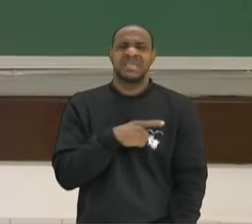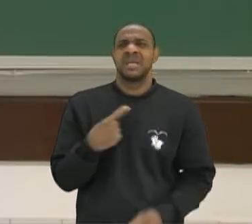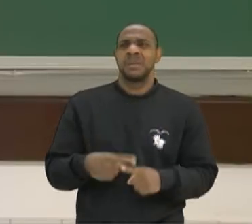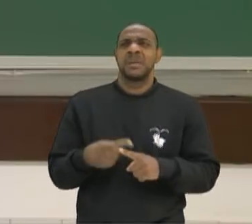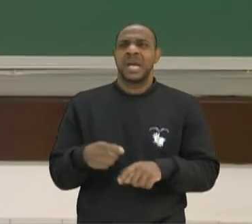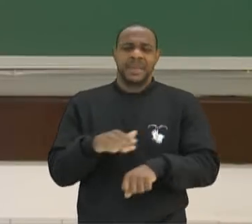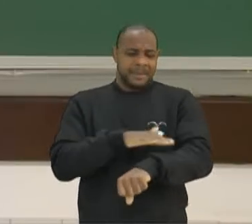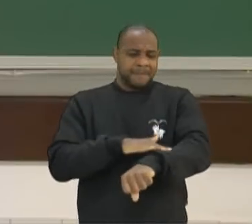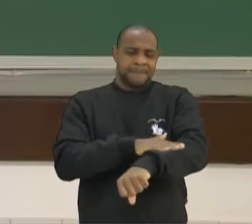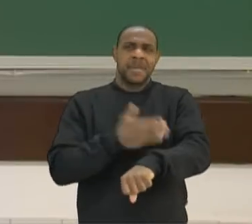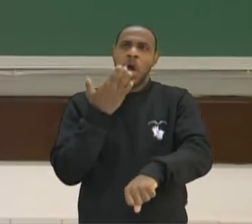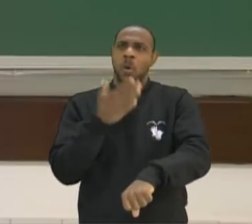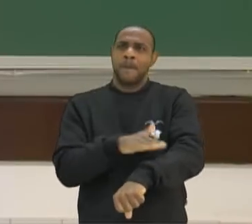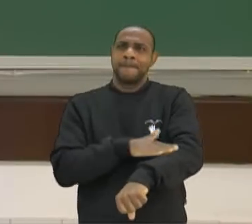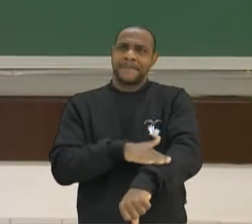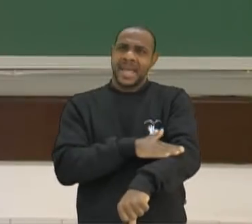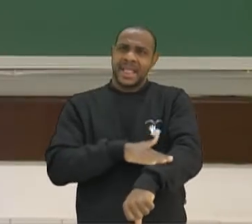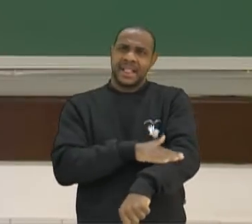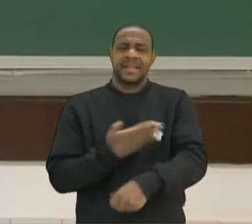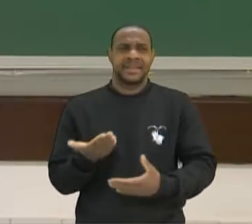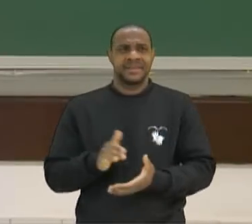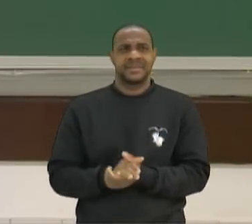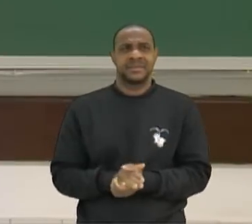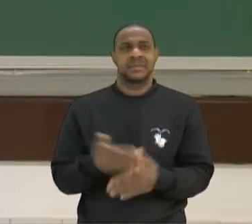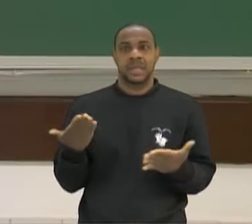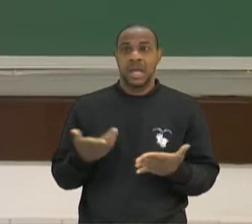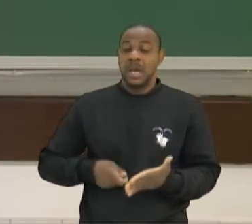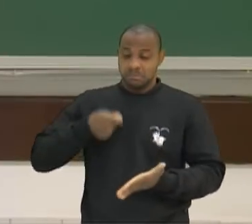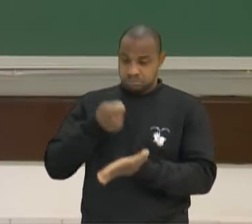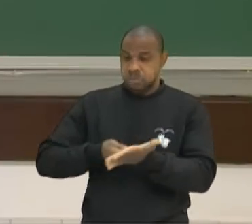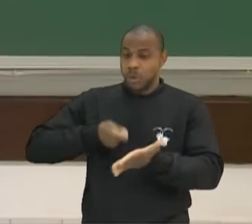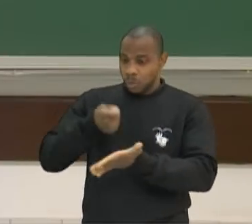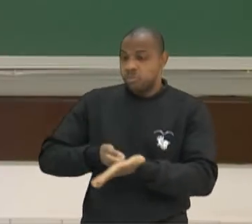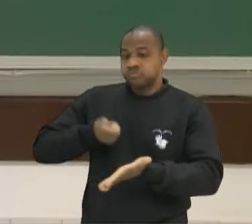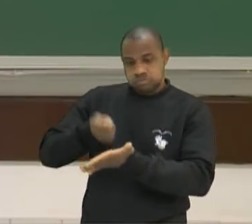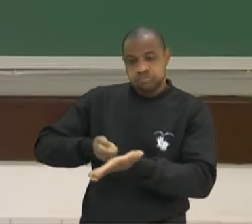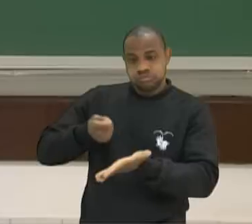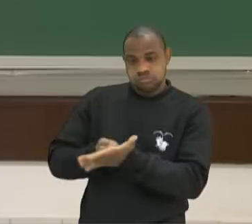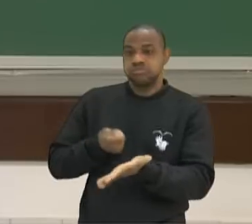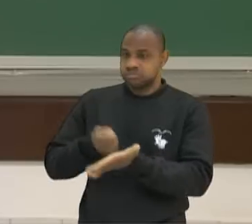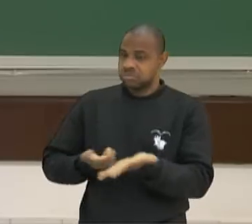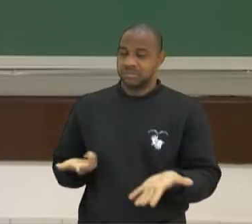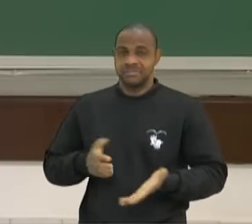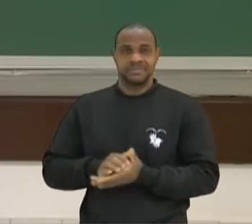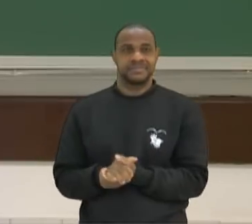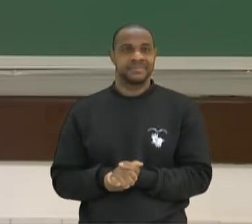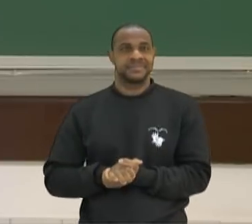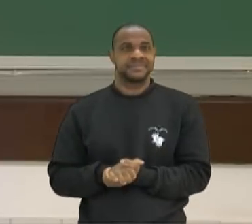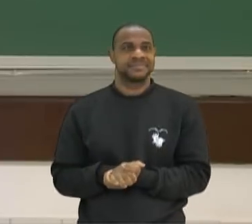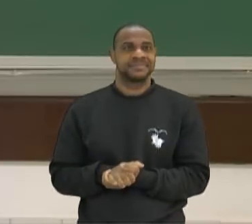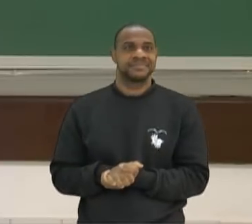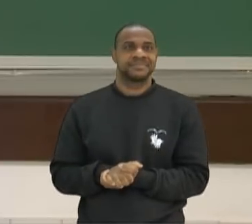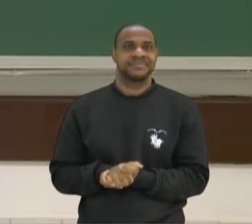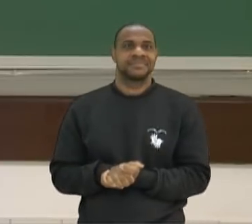da pele, ok? E essa foi a grande luta dele, entenderam? Vamos